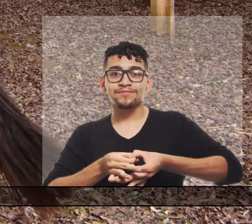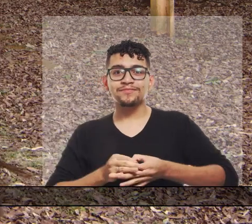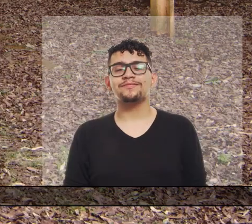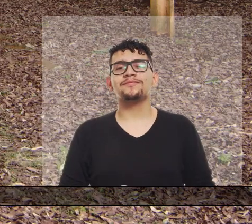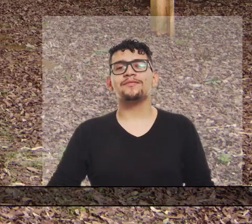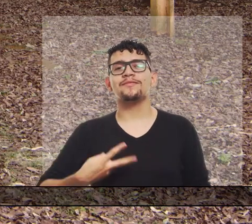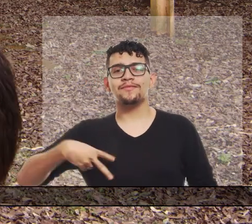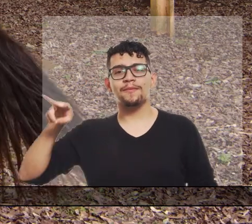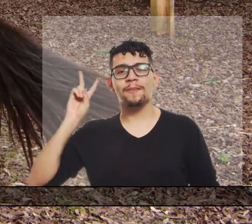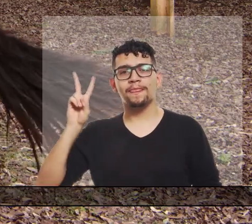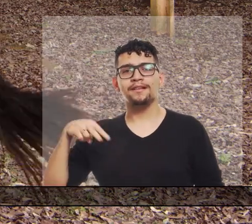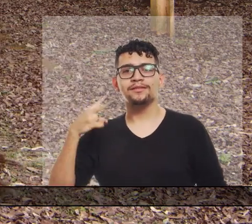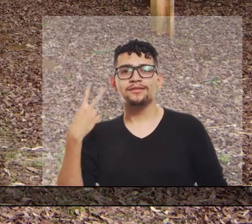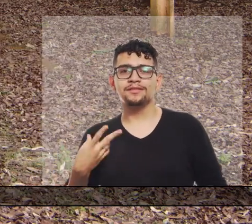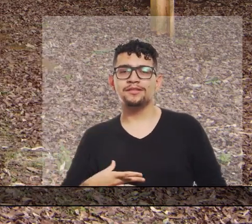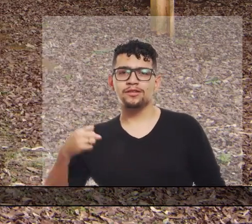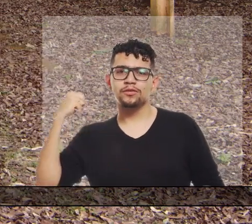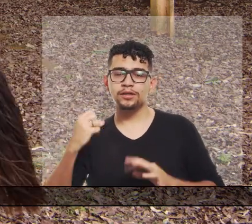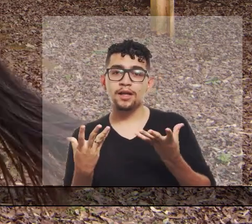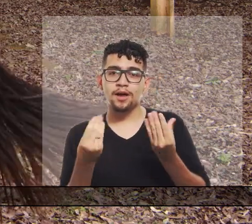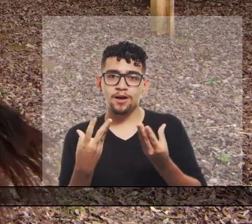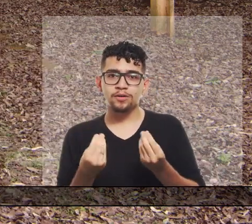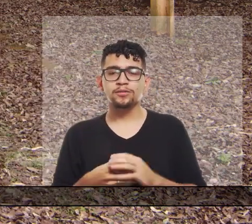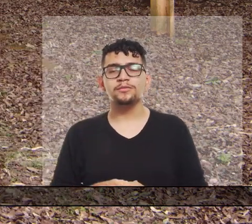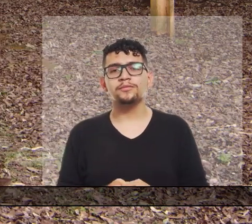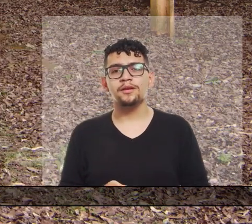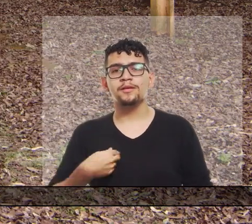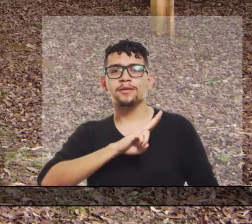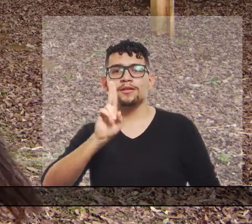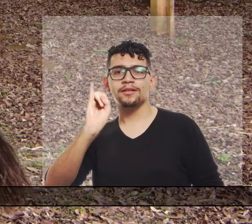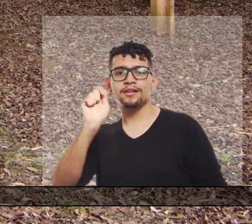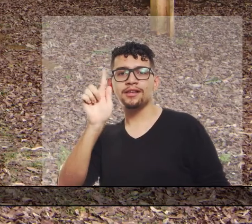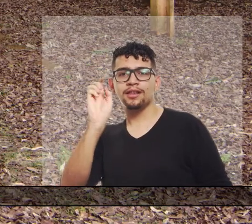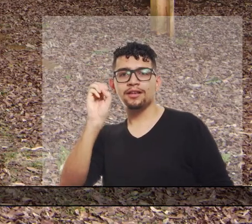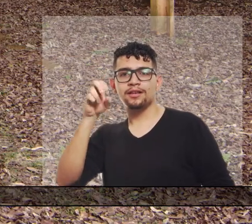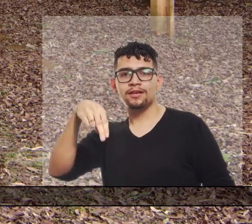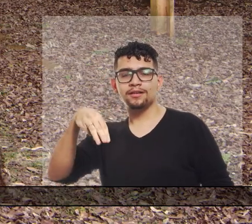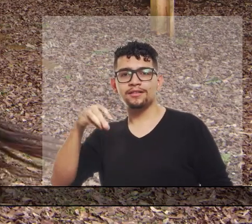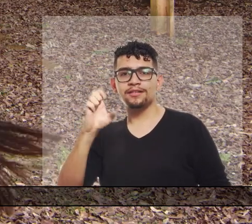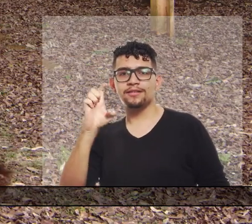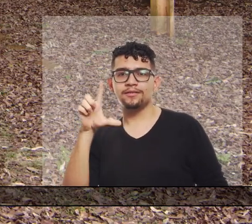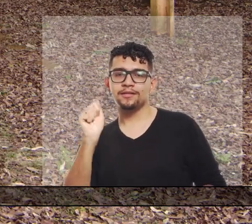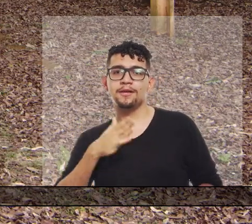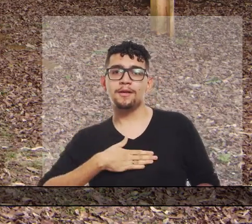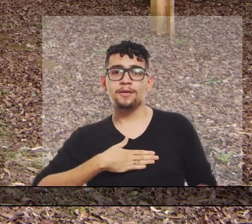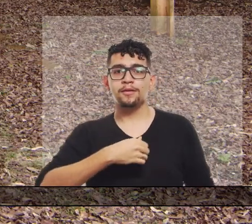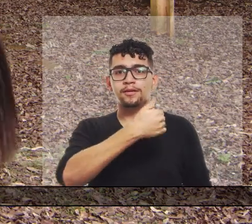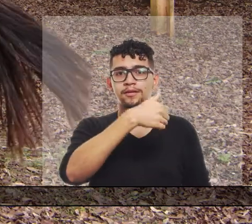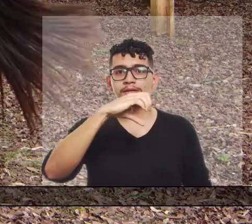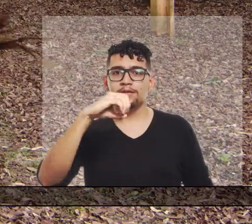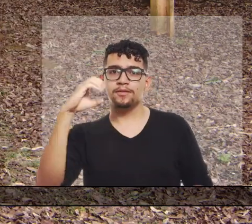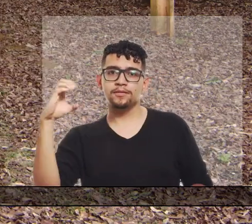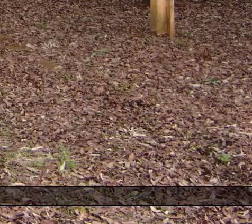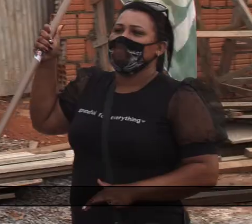da nossa classe. Dessa forma, como vereador, irei lutar muito por nossas demandas dentro do município. Meu nome é Iago Mela, meu